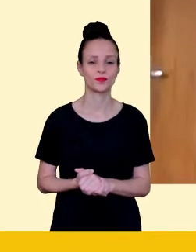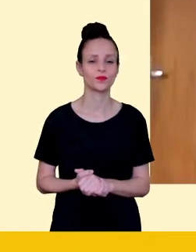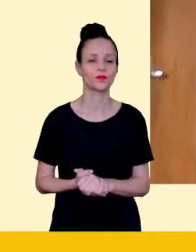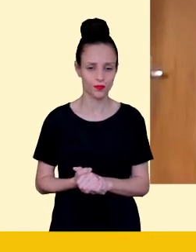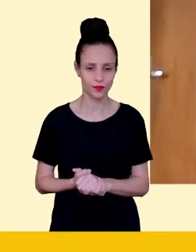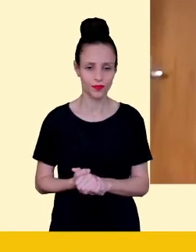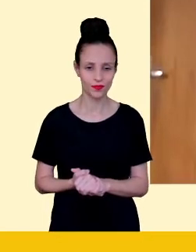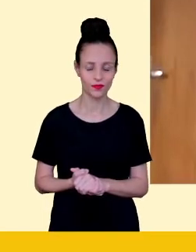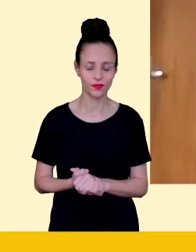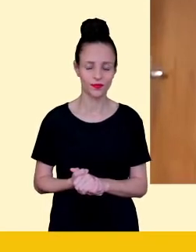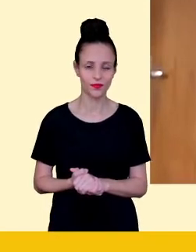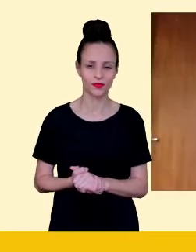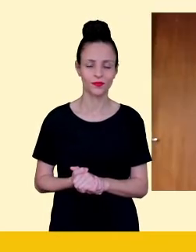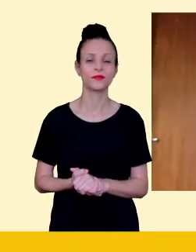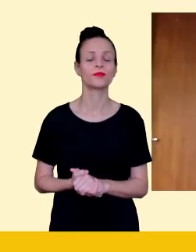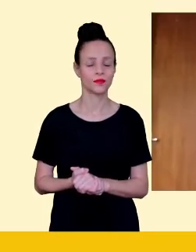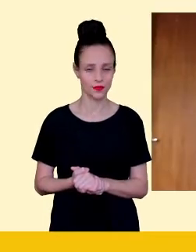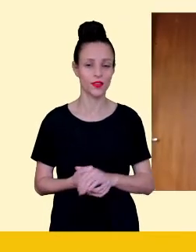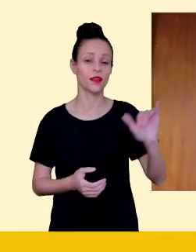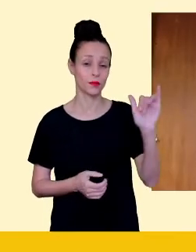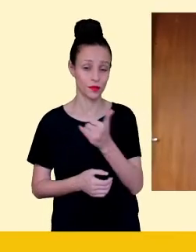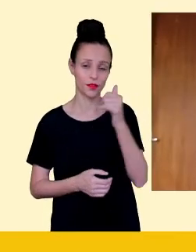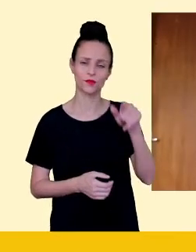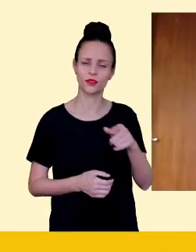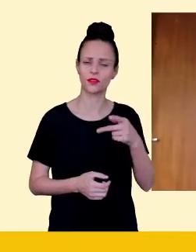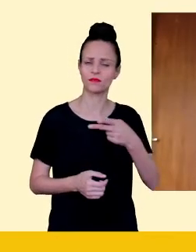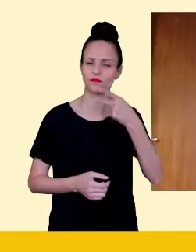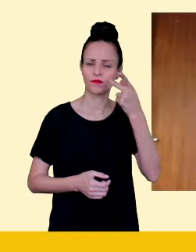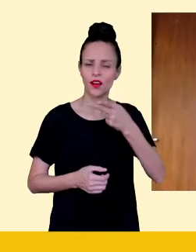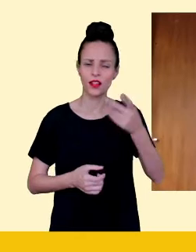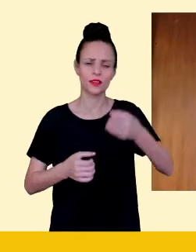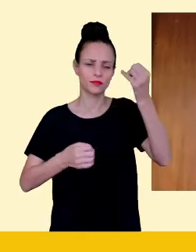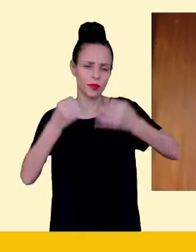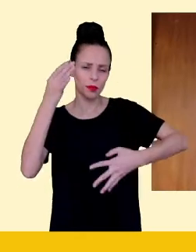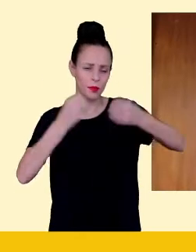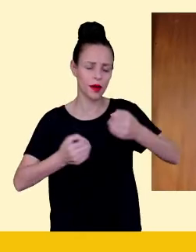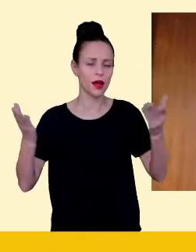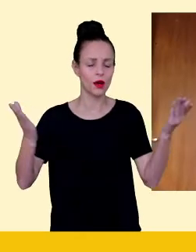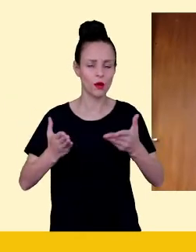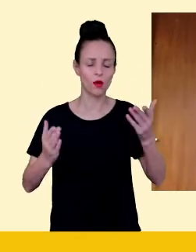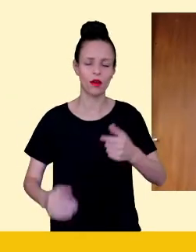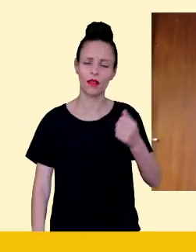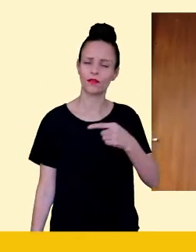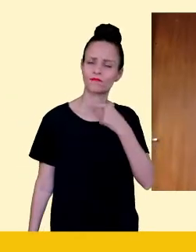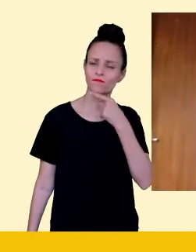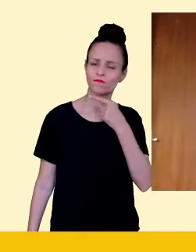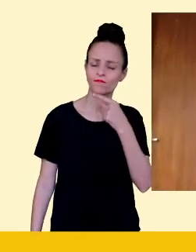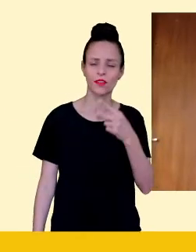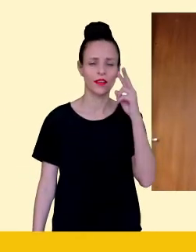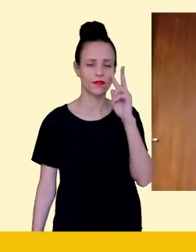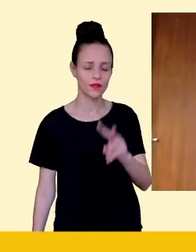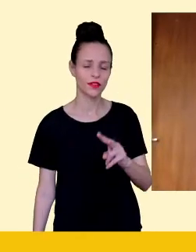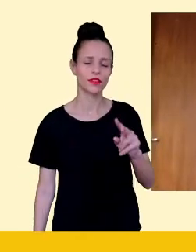Acho que resumidamente, sim. Então, bem ainda no encalço, na esteira do que você acaba de trazer, eu